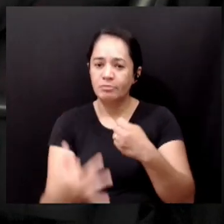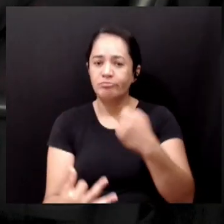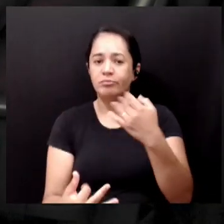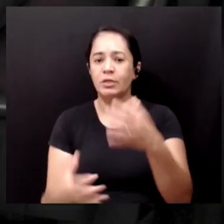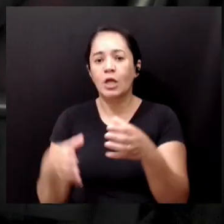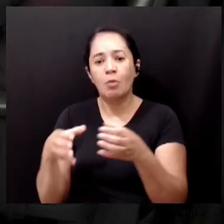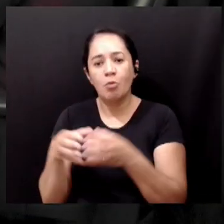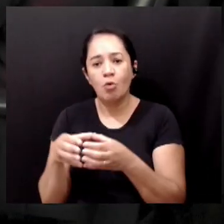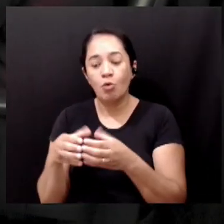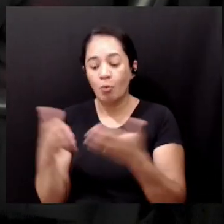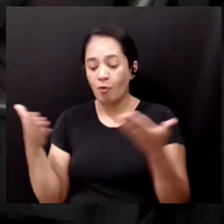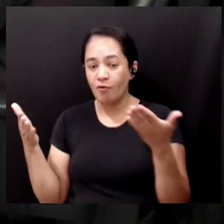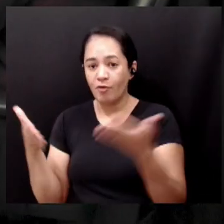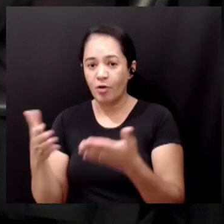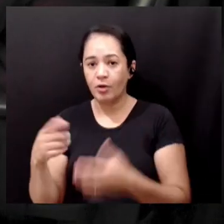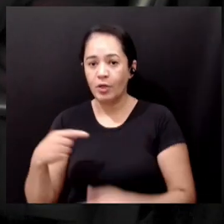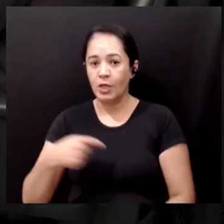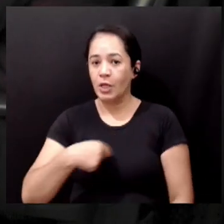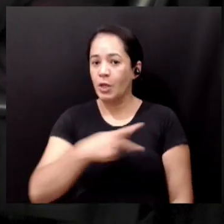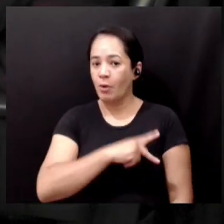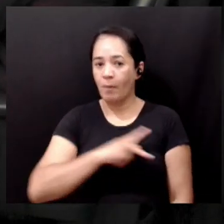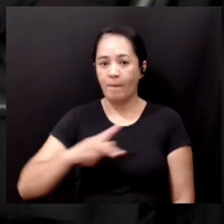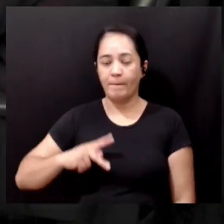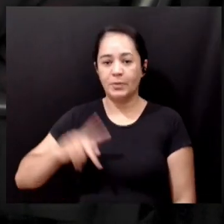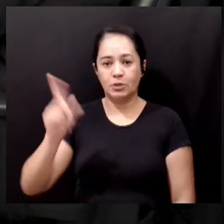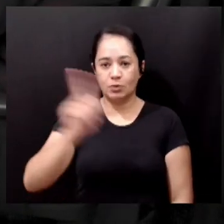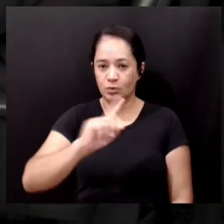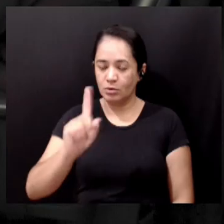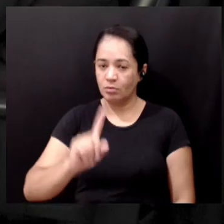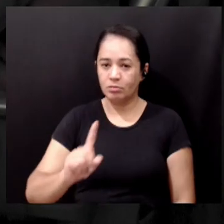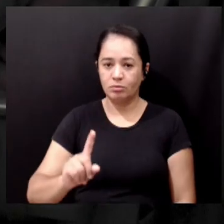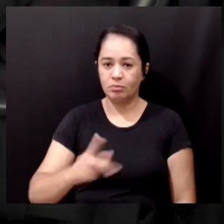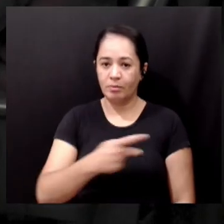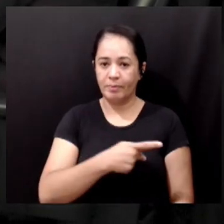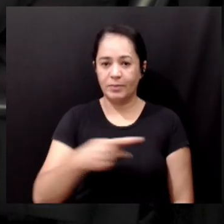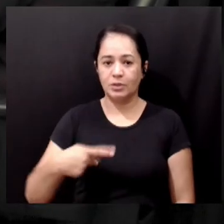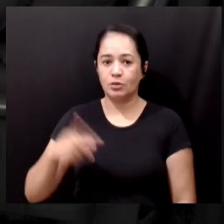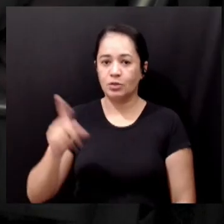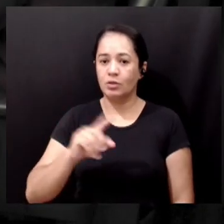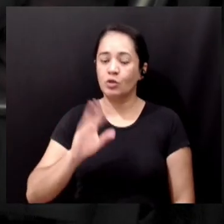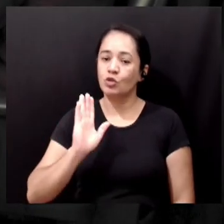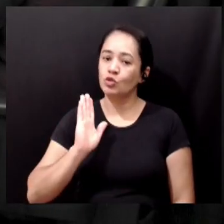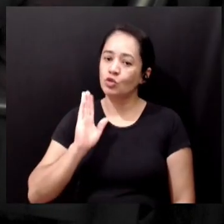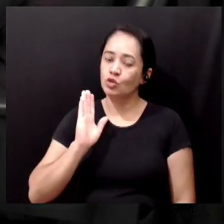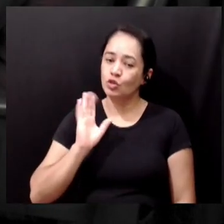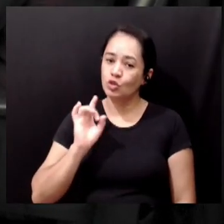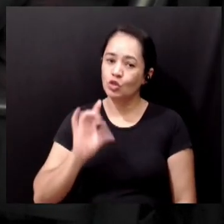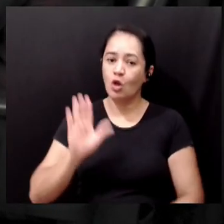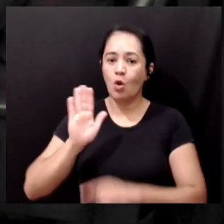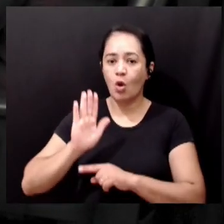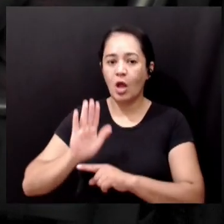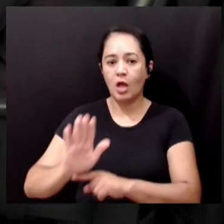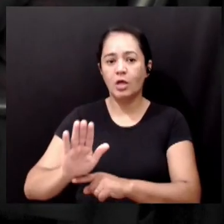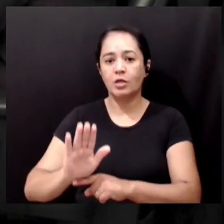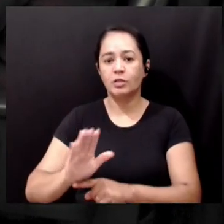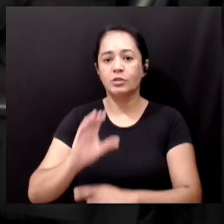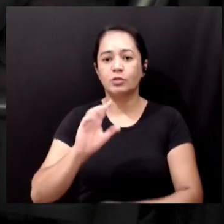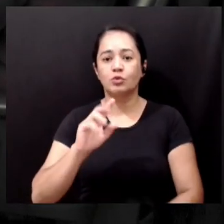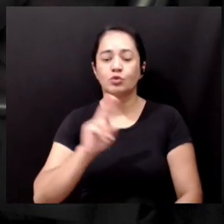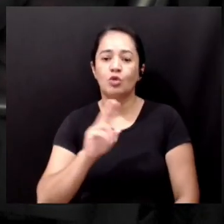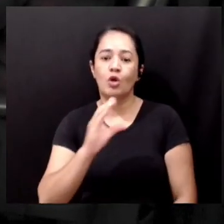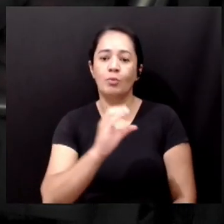sou pastor na igreja, tá? Eu sou um cooperador. A gente usa o termo de cooperação, né, de